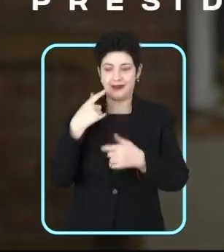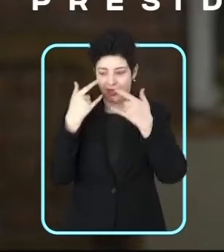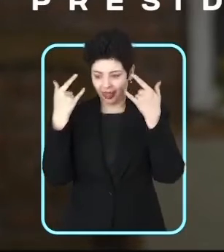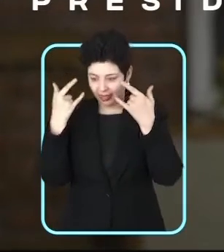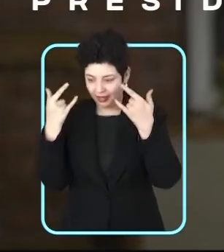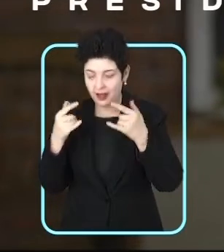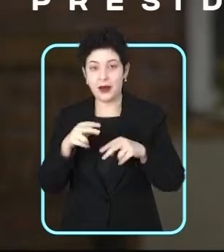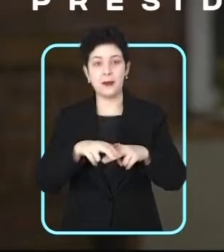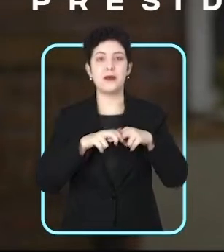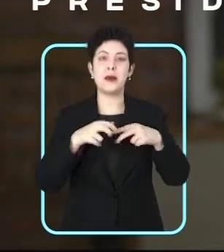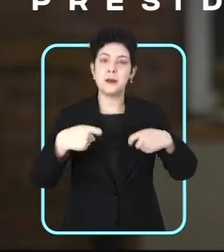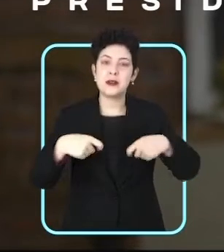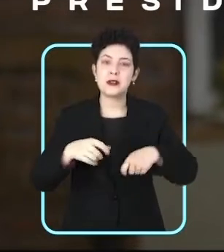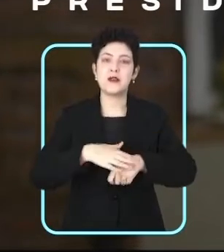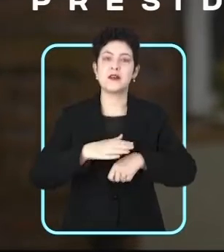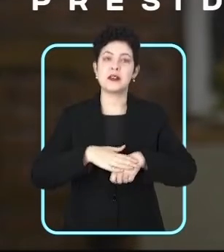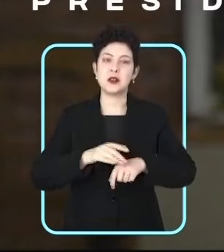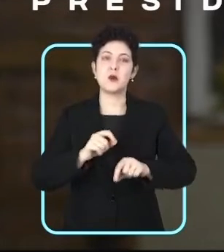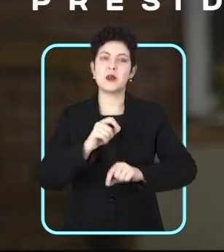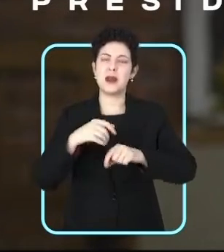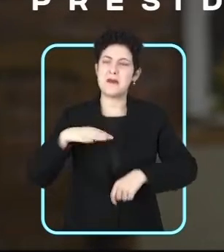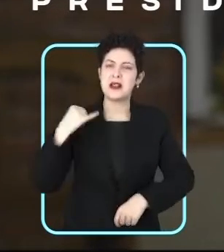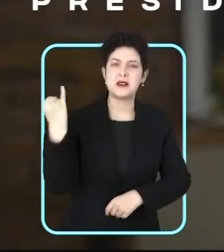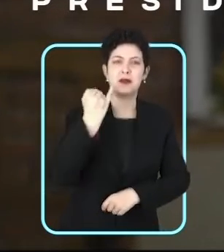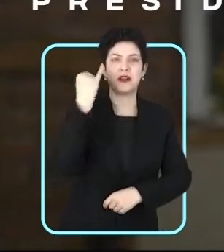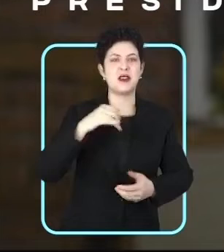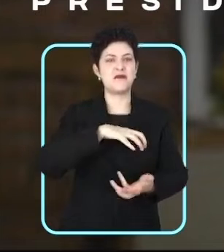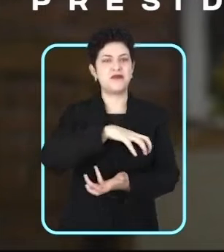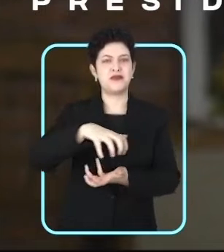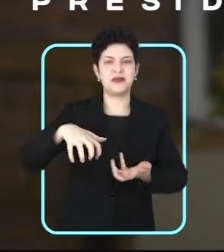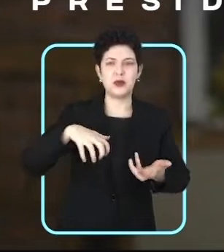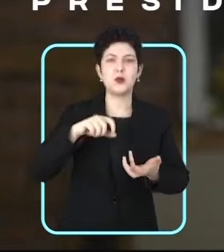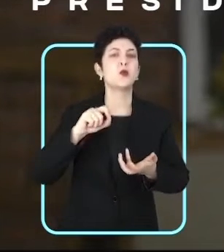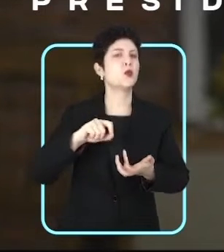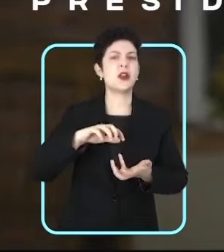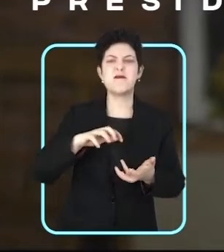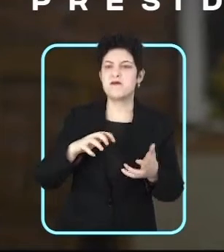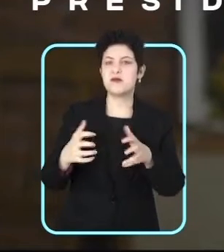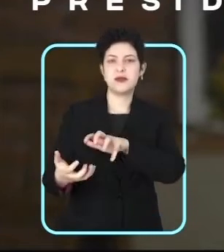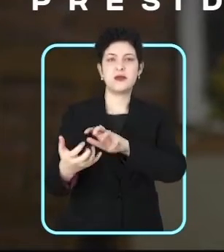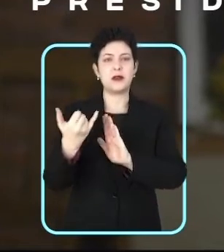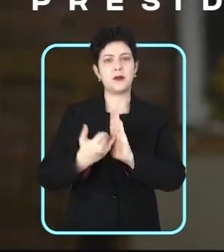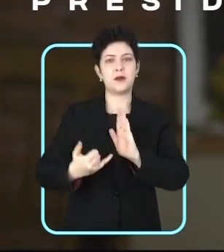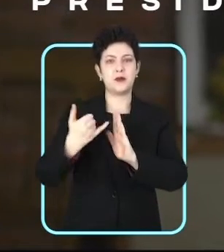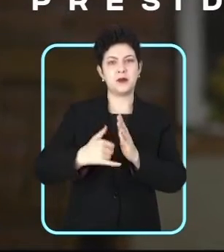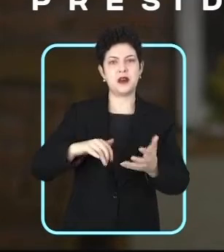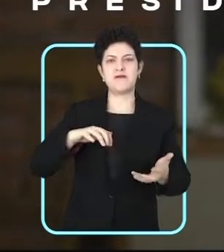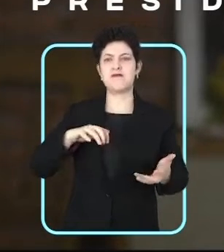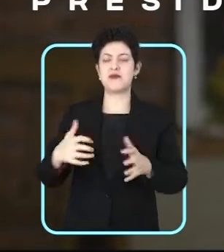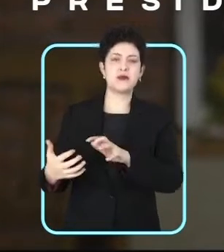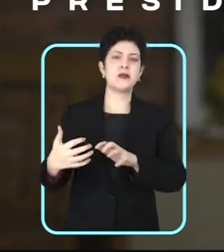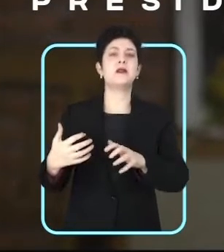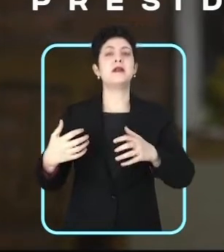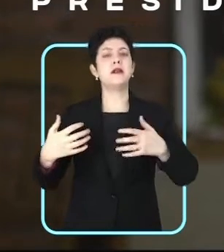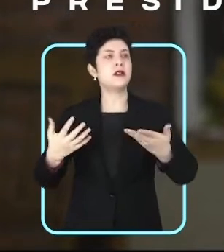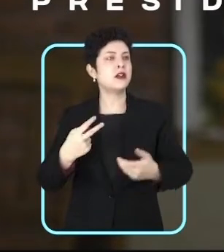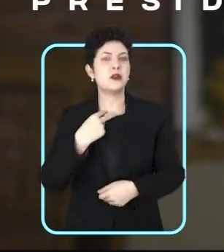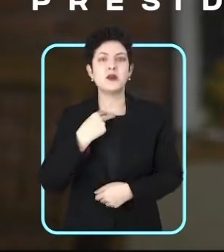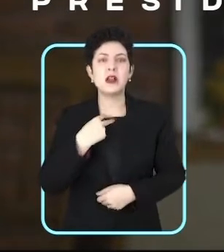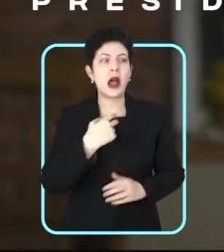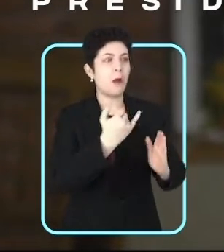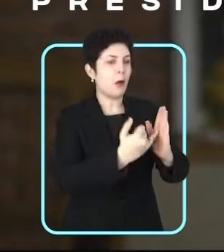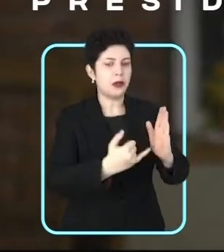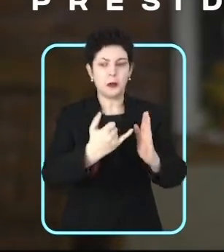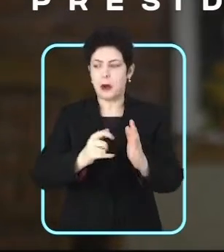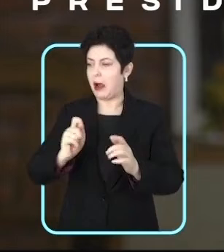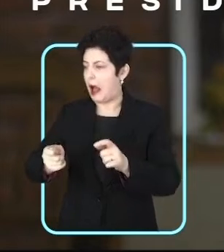Só cuidam deles mesmos. Por isso, precisamos fazer a mais importante das reformas. A reforma tributária. Não dá